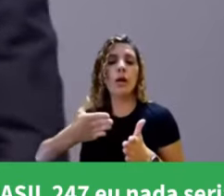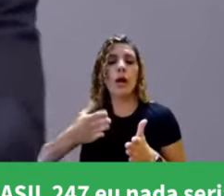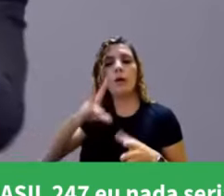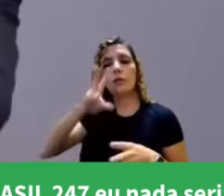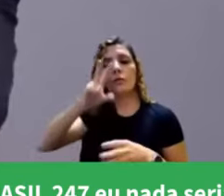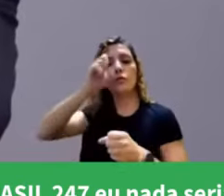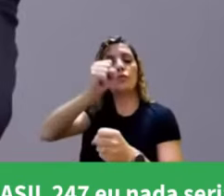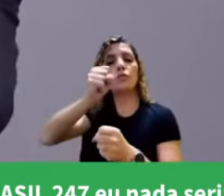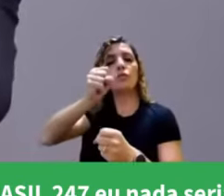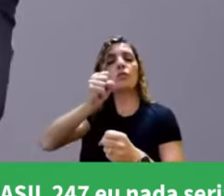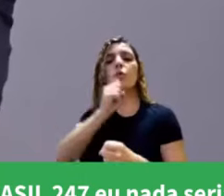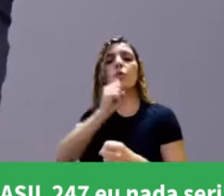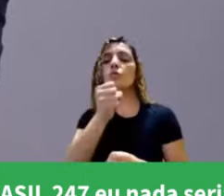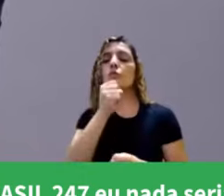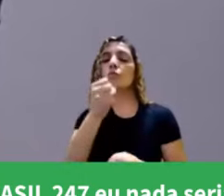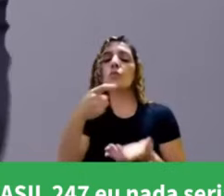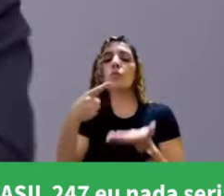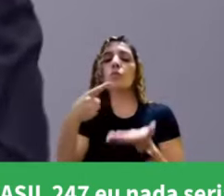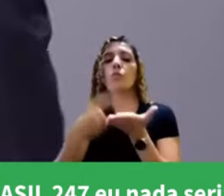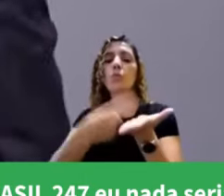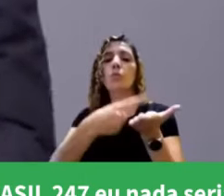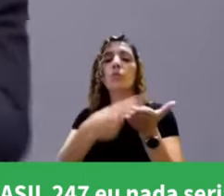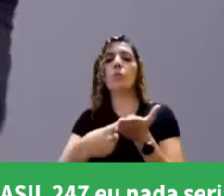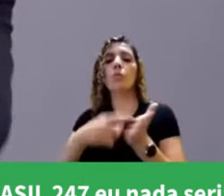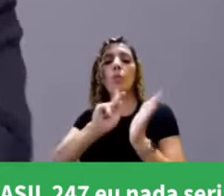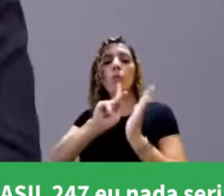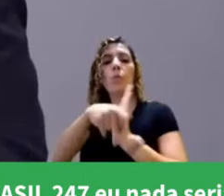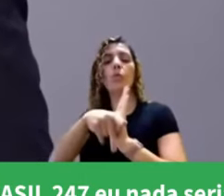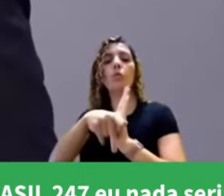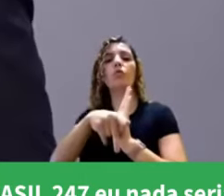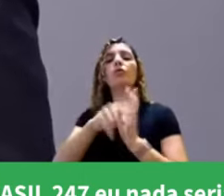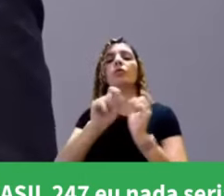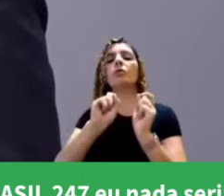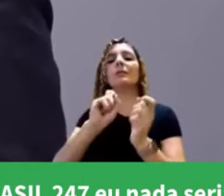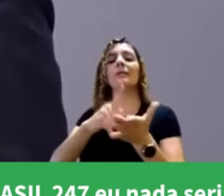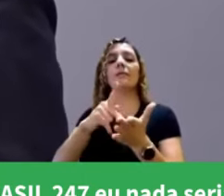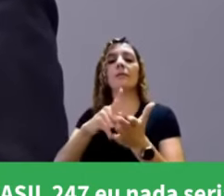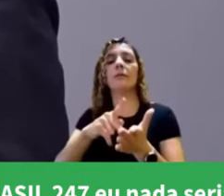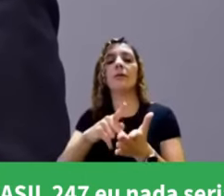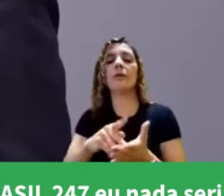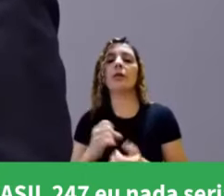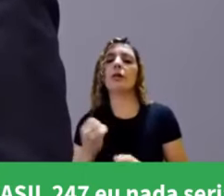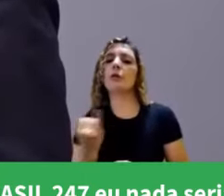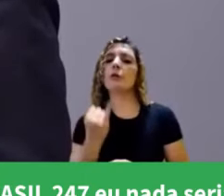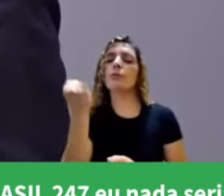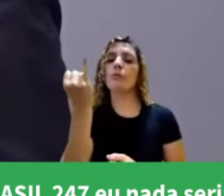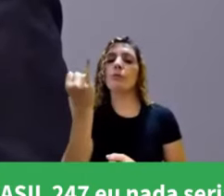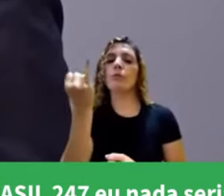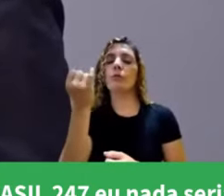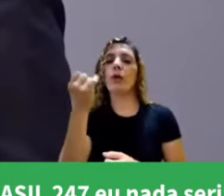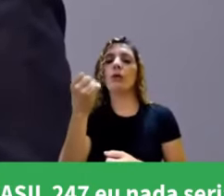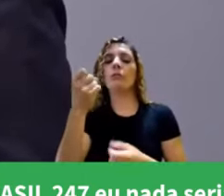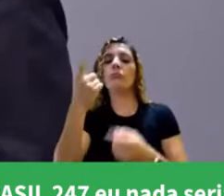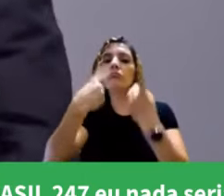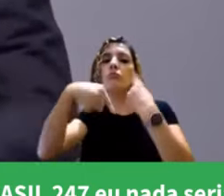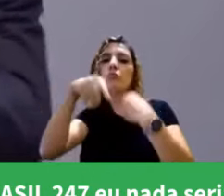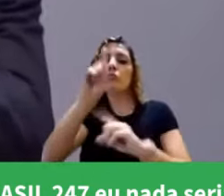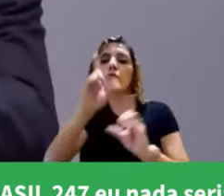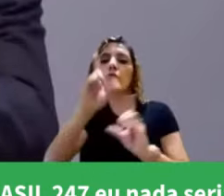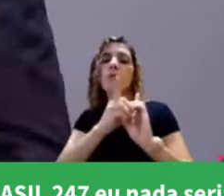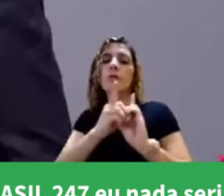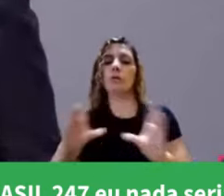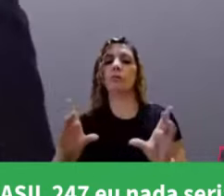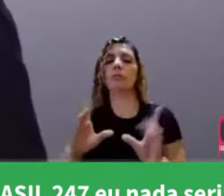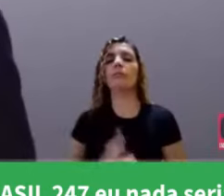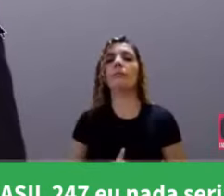combativo, comprometido com um projeto de nação e fundamental para a reconquista da democracia.